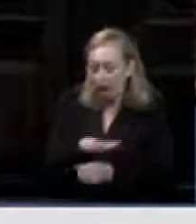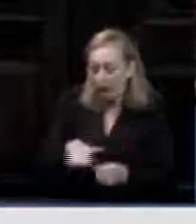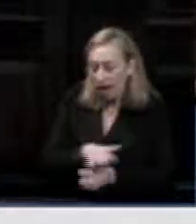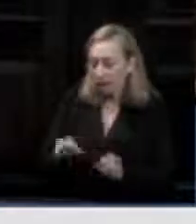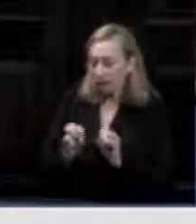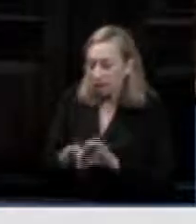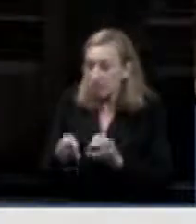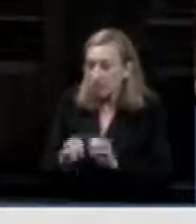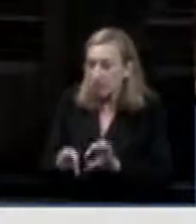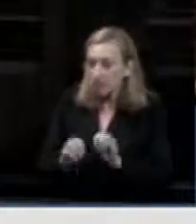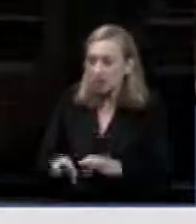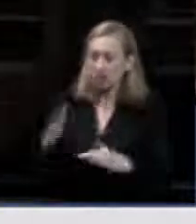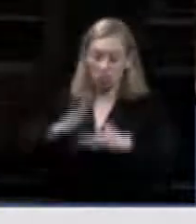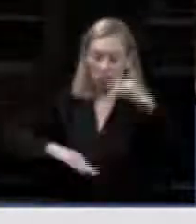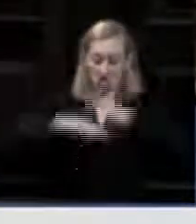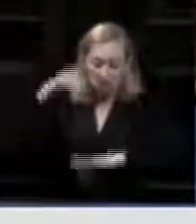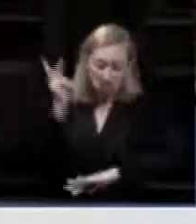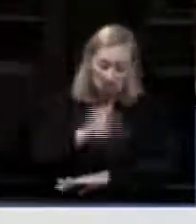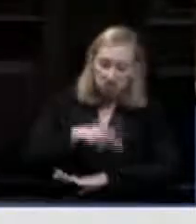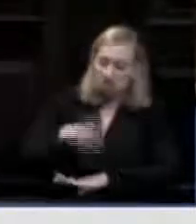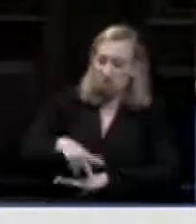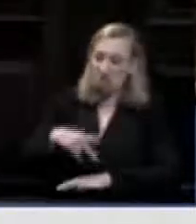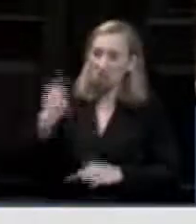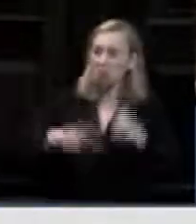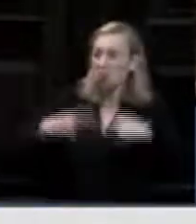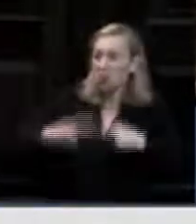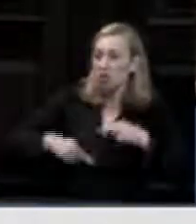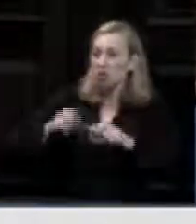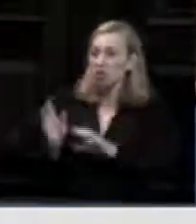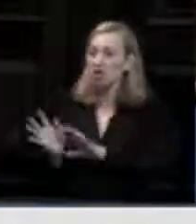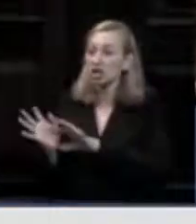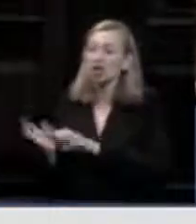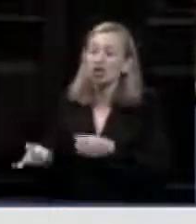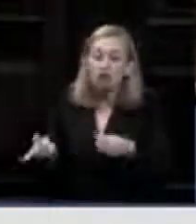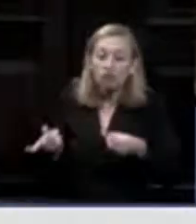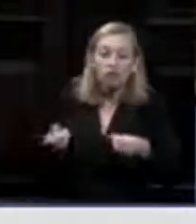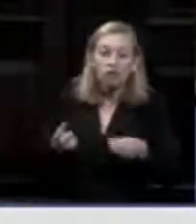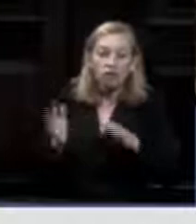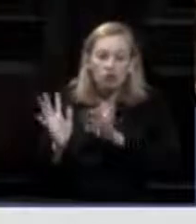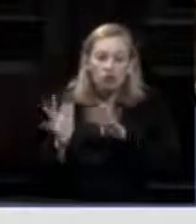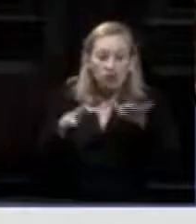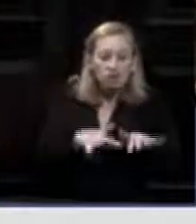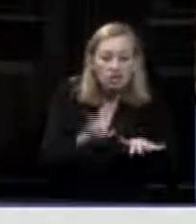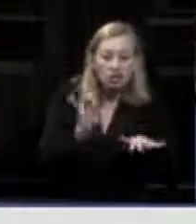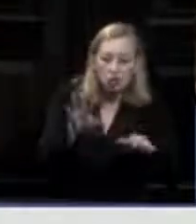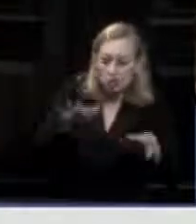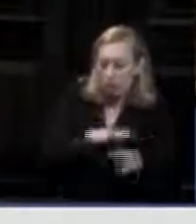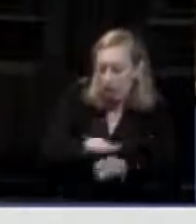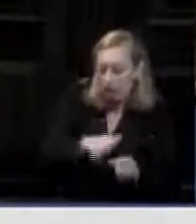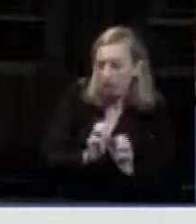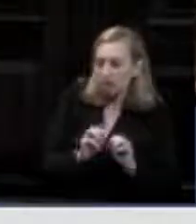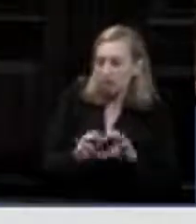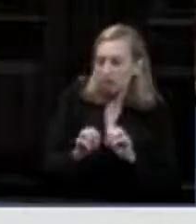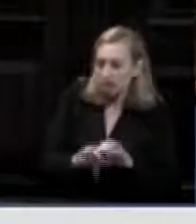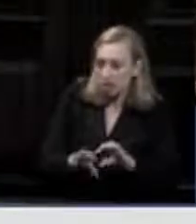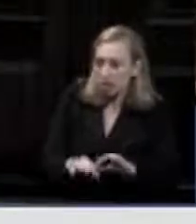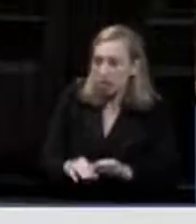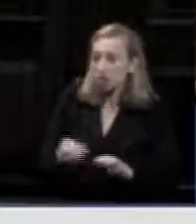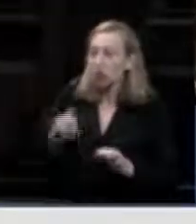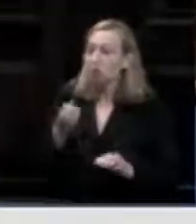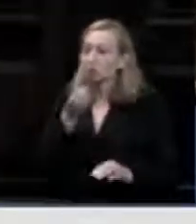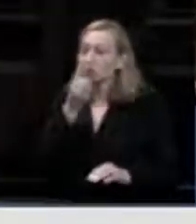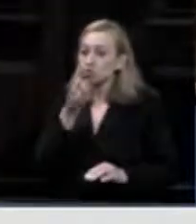de educação, de uma política voltada para a educação, o município de Cambuci não só bateu a meta nas